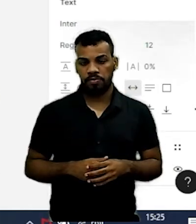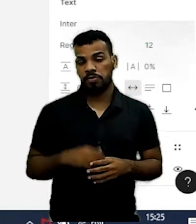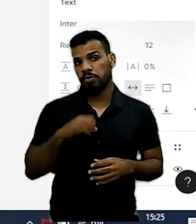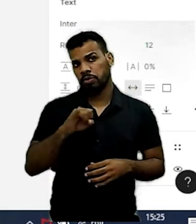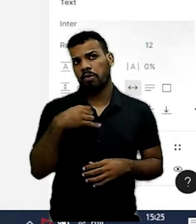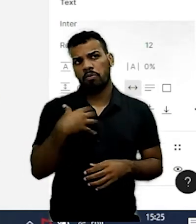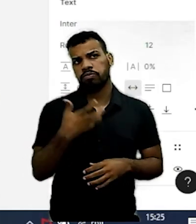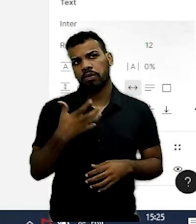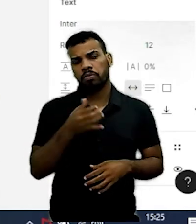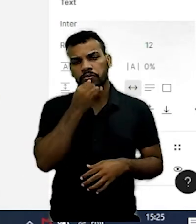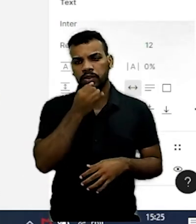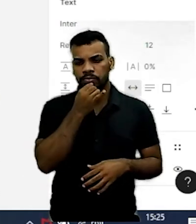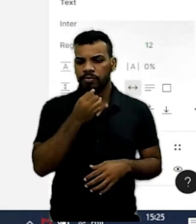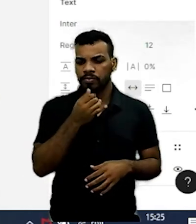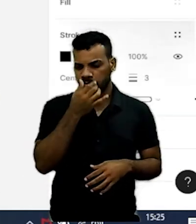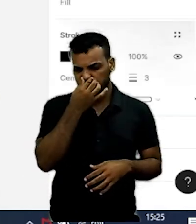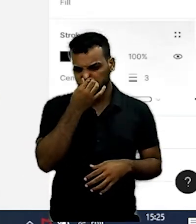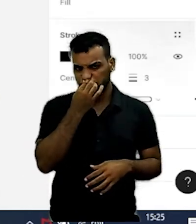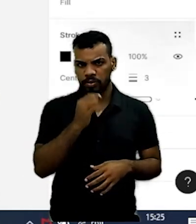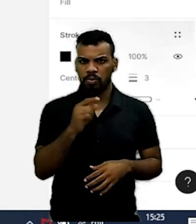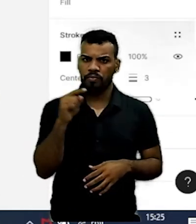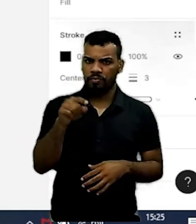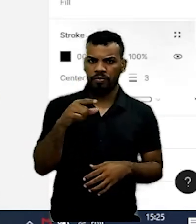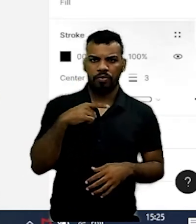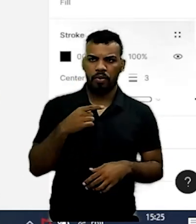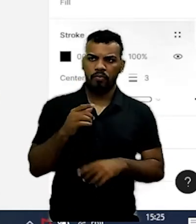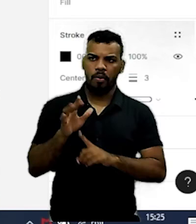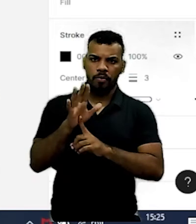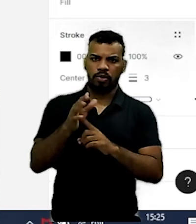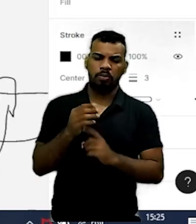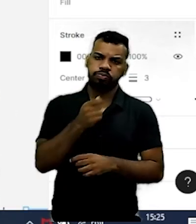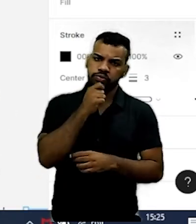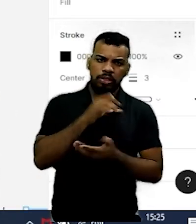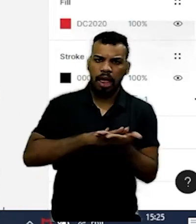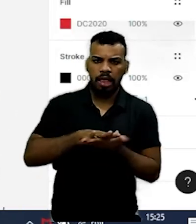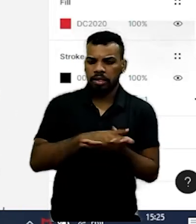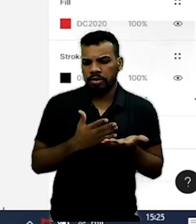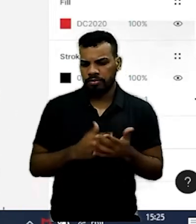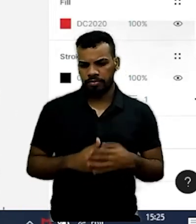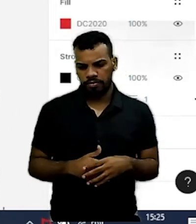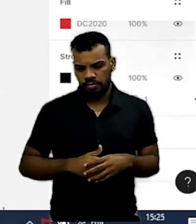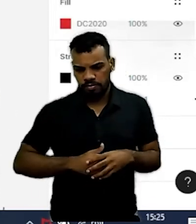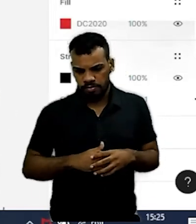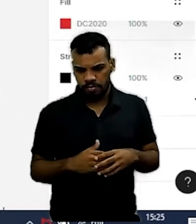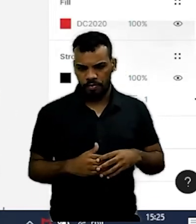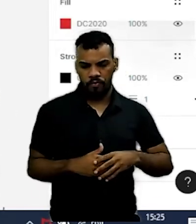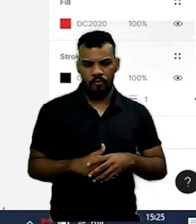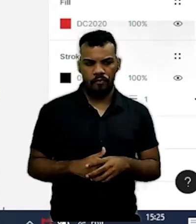exemplo, esse elemento aqui fique na frente desse, vamos lá.